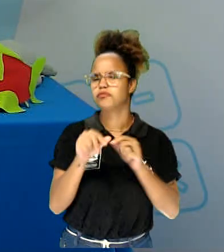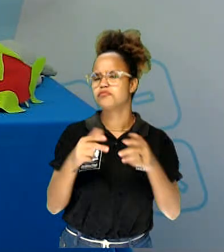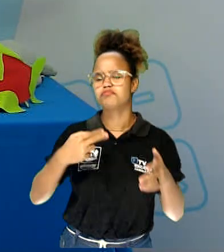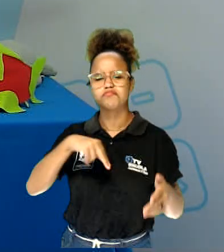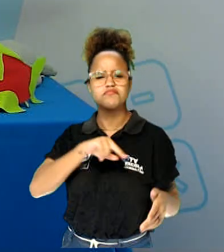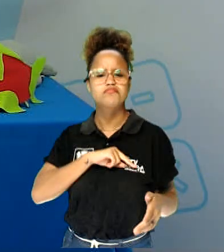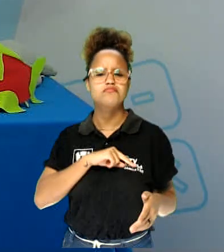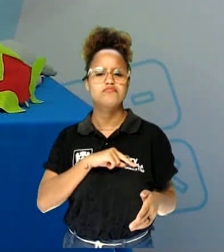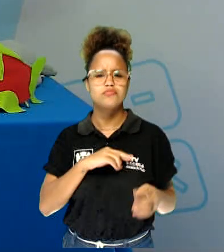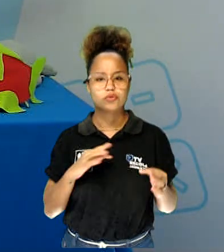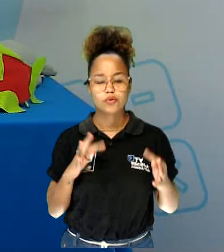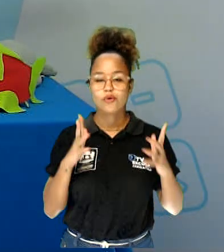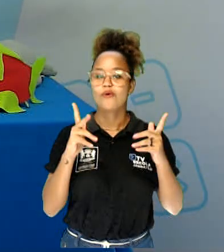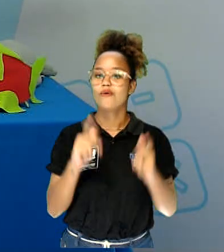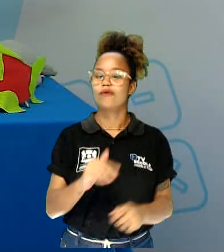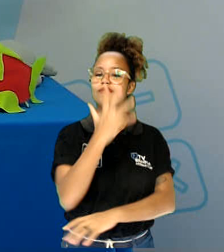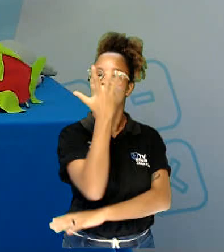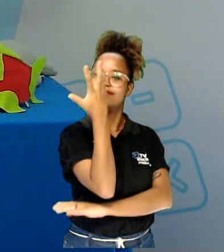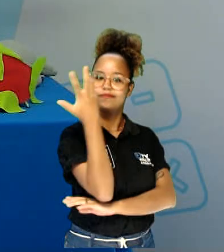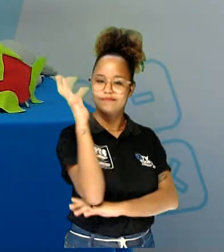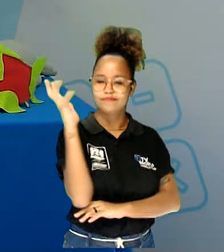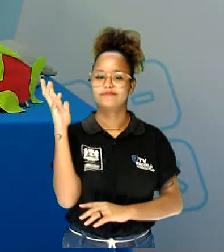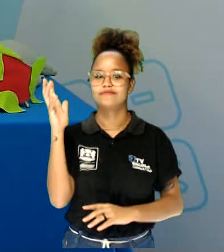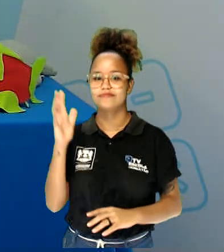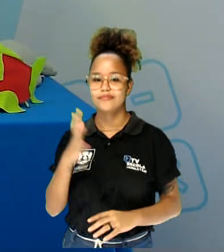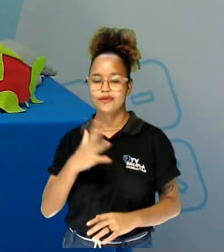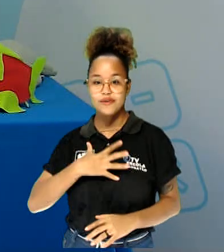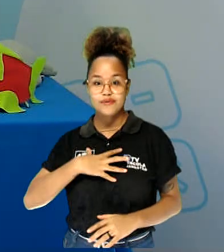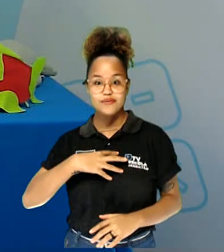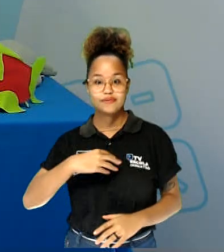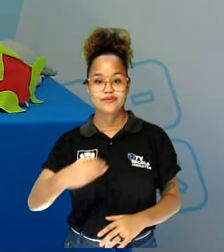nós? Somos todos natureza. Somos filhos